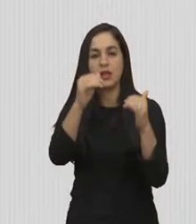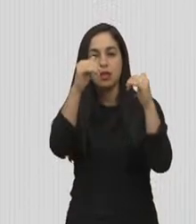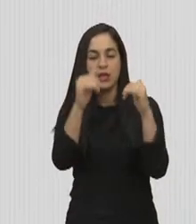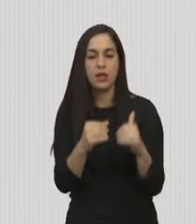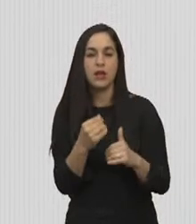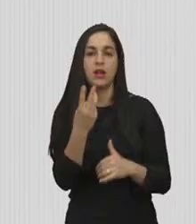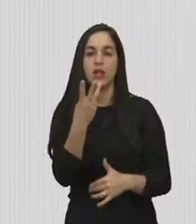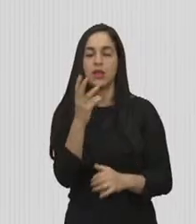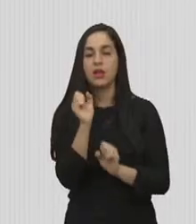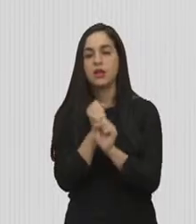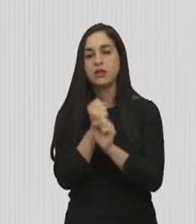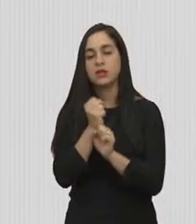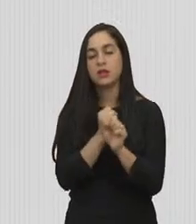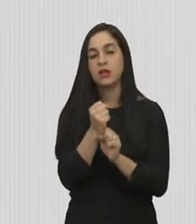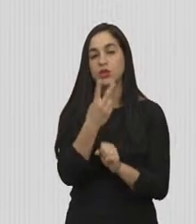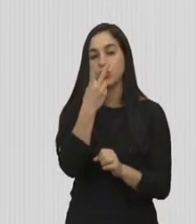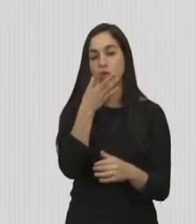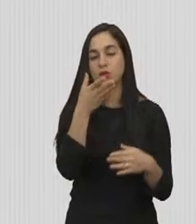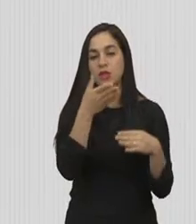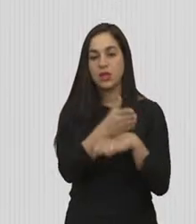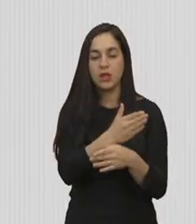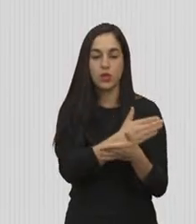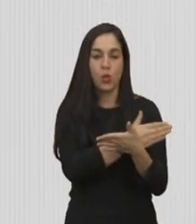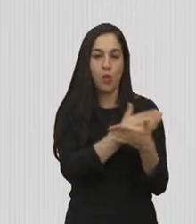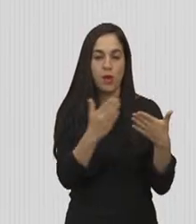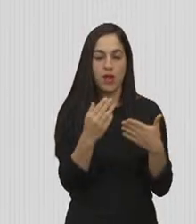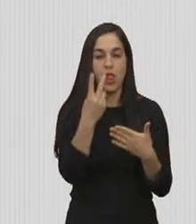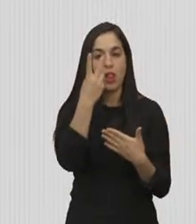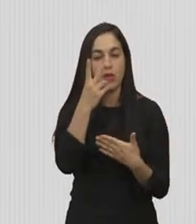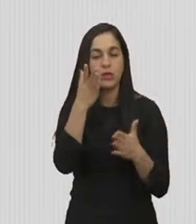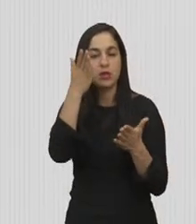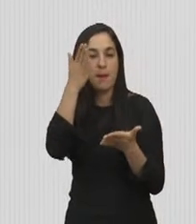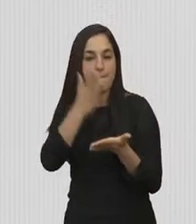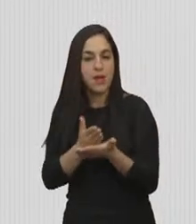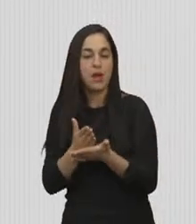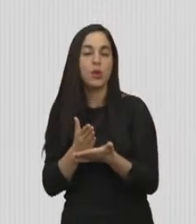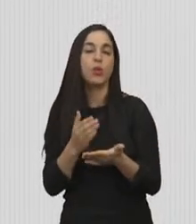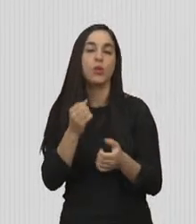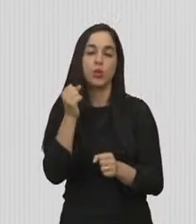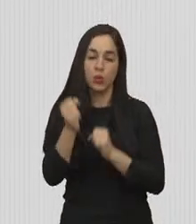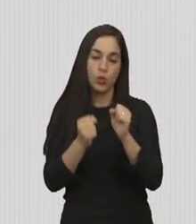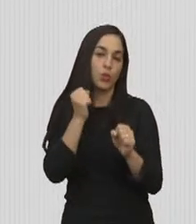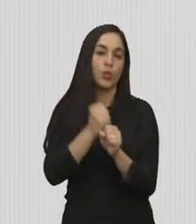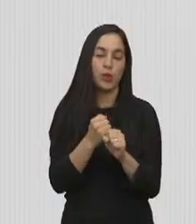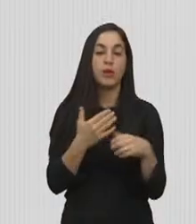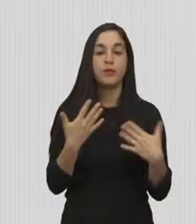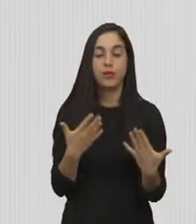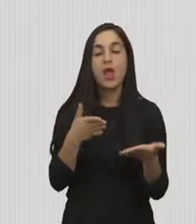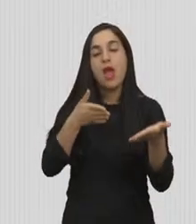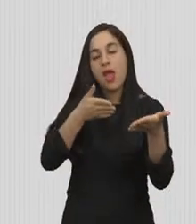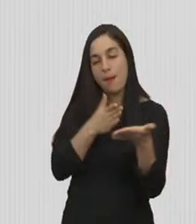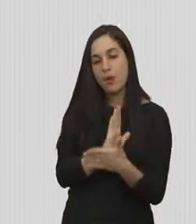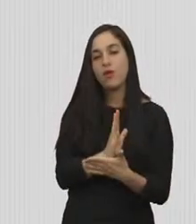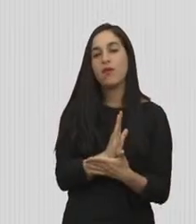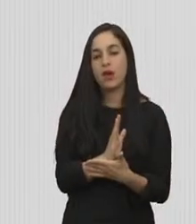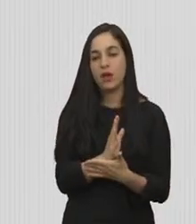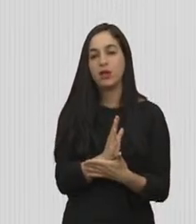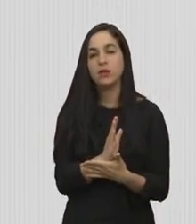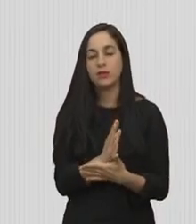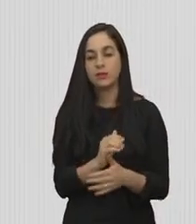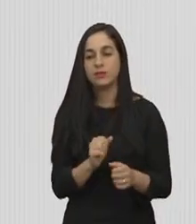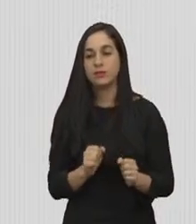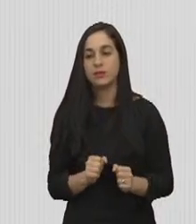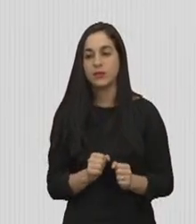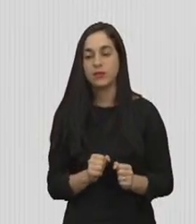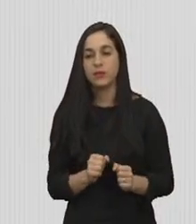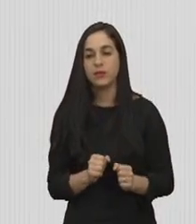entradas anuais. Ok? Uma no começo do ano e uma no meio do ano. E foi aprovado, né, nesse PDI